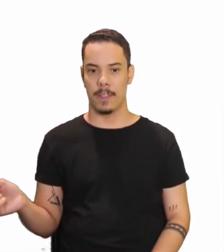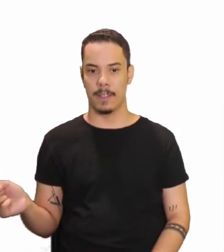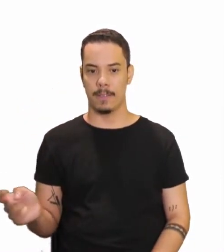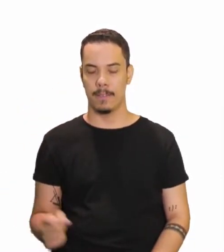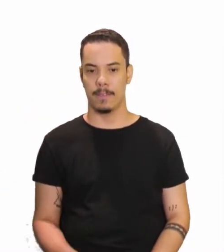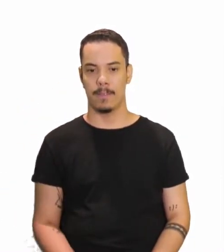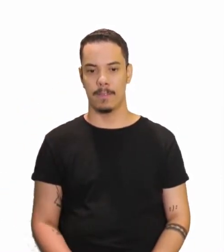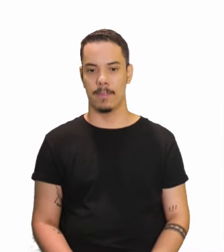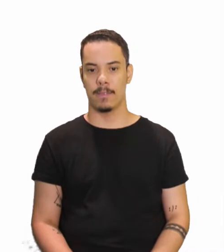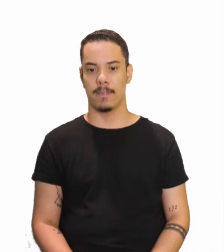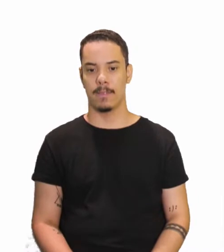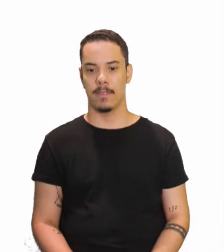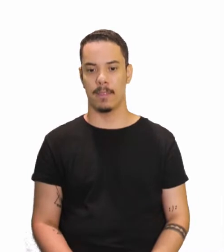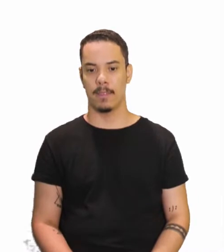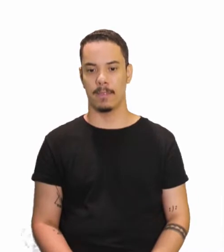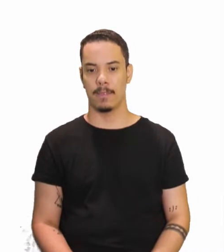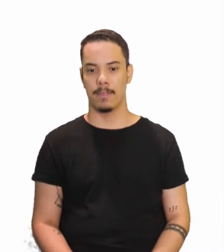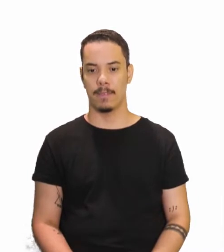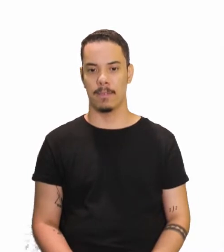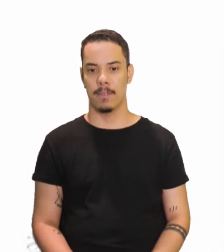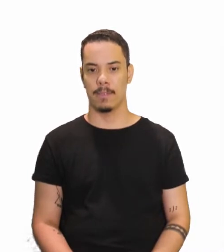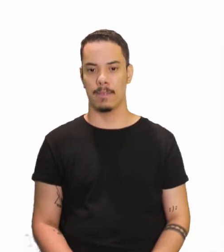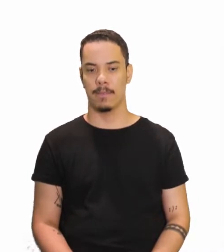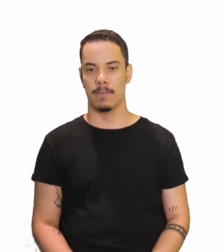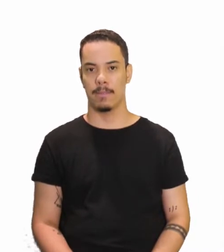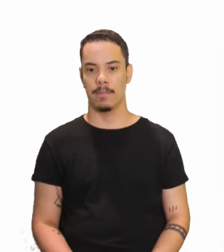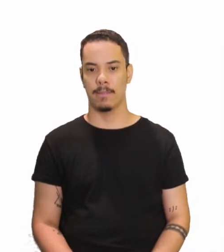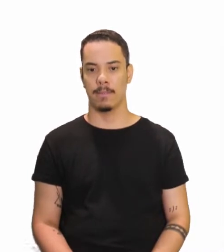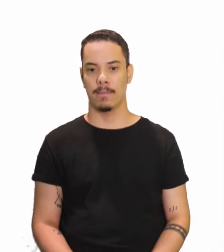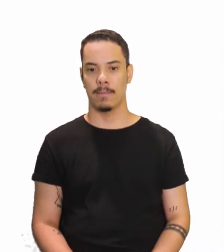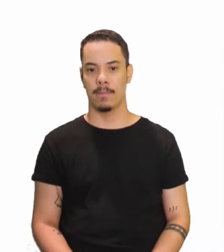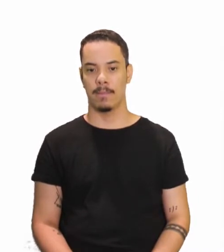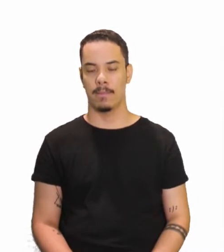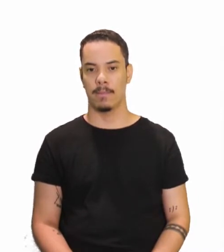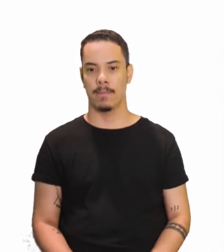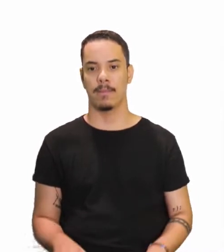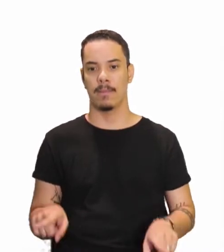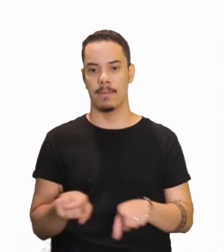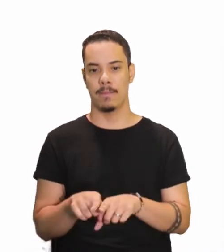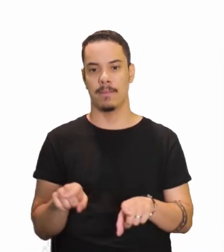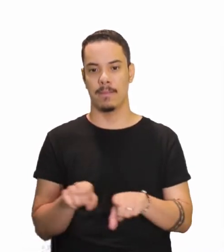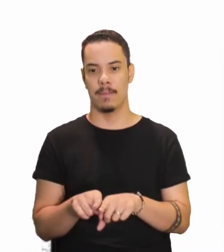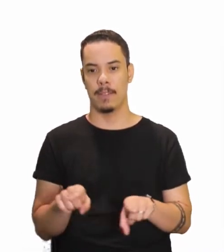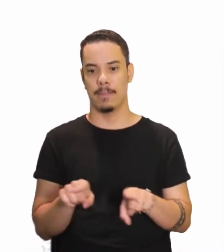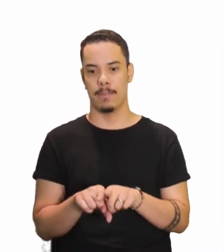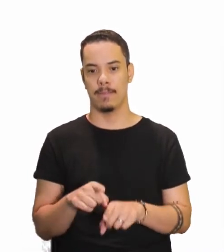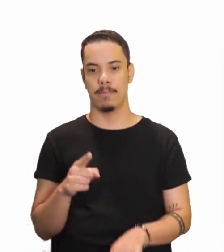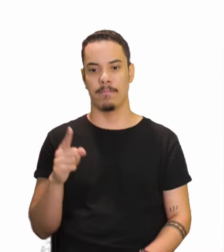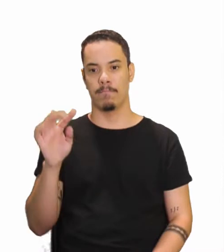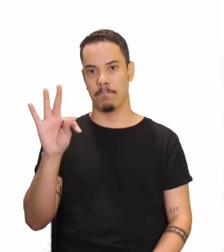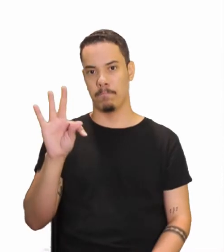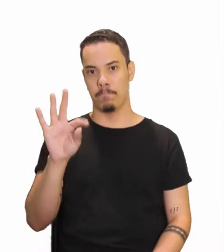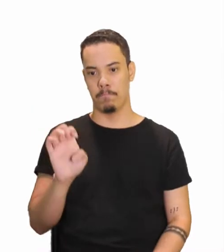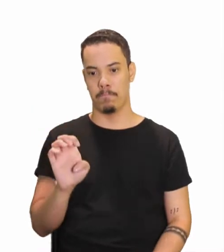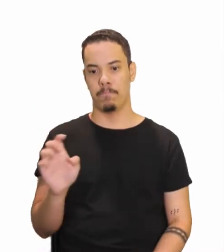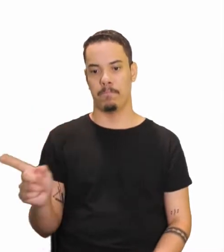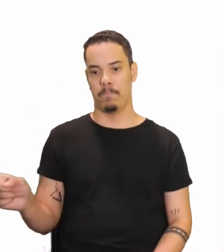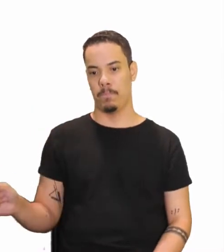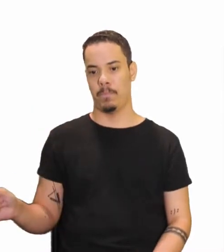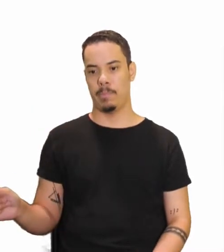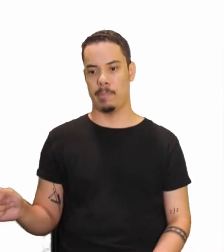ó, C. Tá vendo? Eu quero escrever o som, professora, da letra T. Então tá aí, ó,